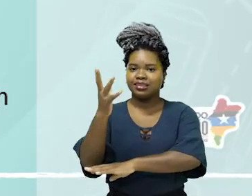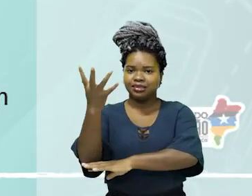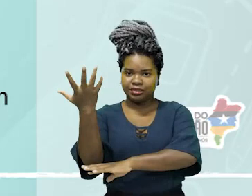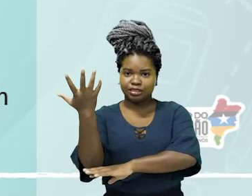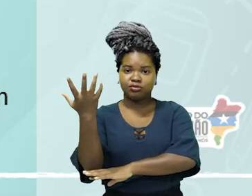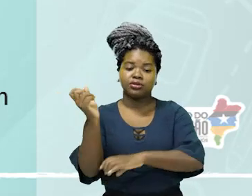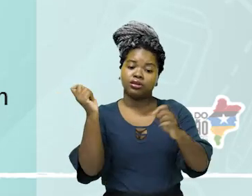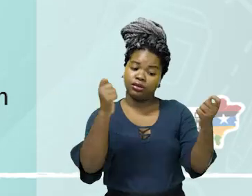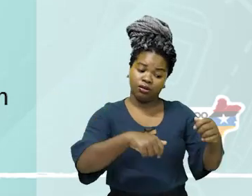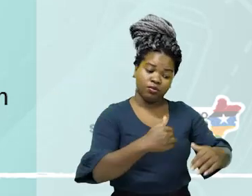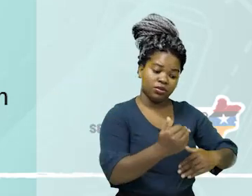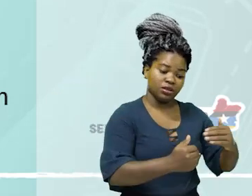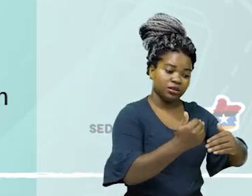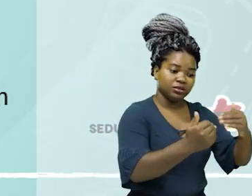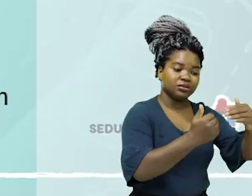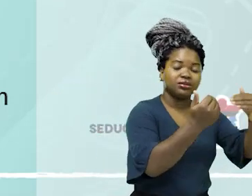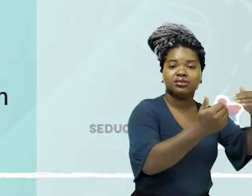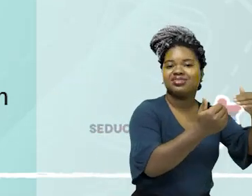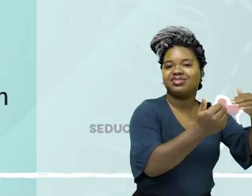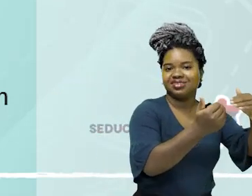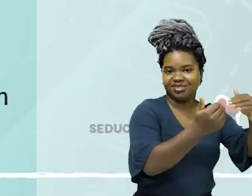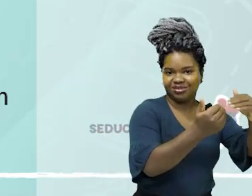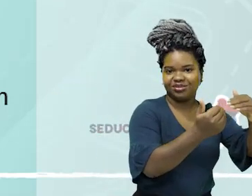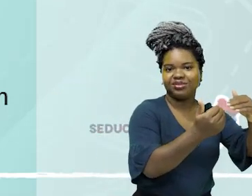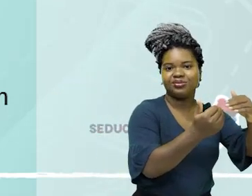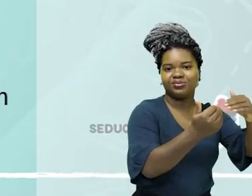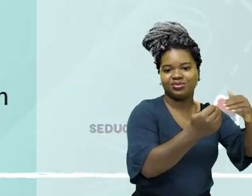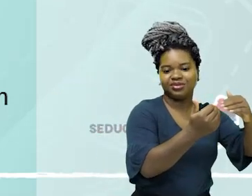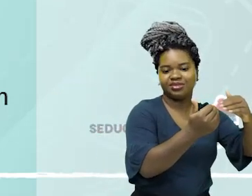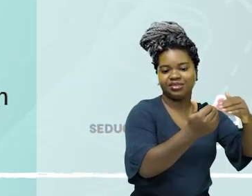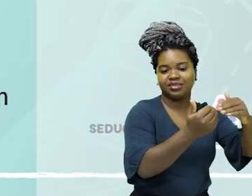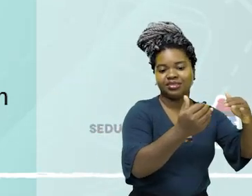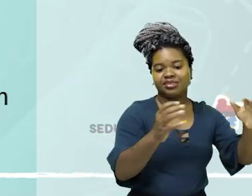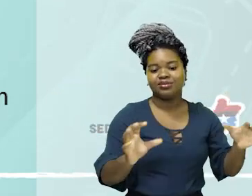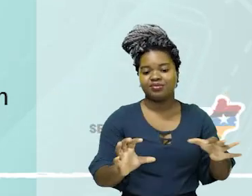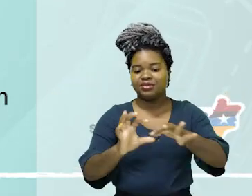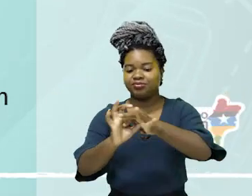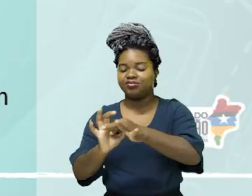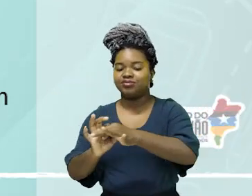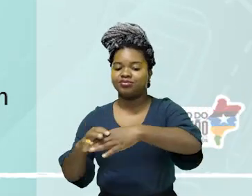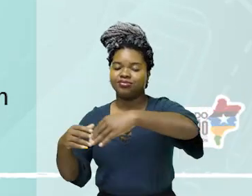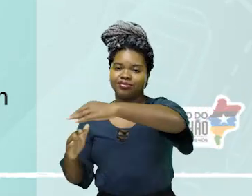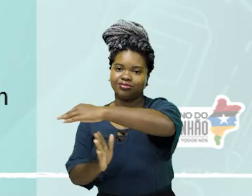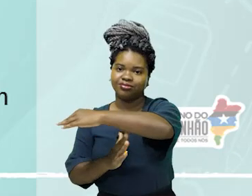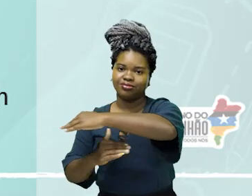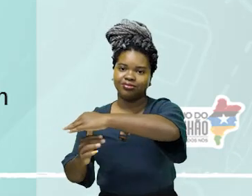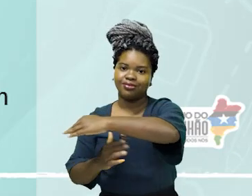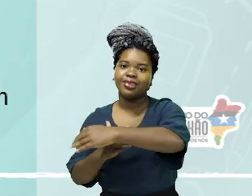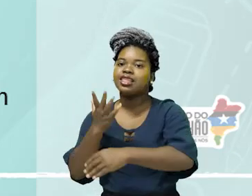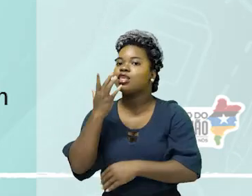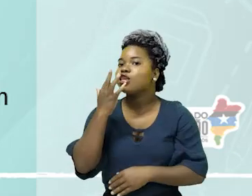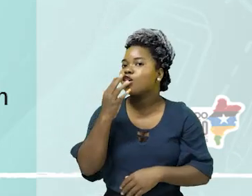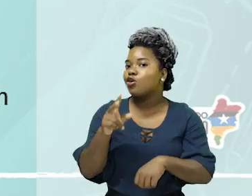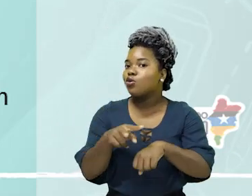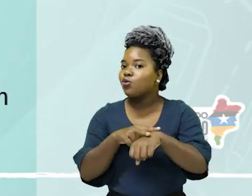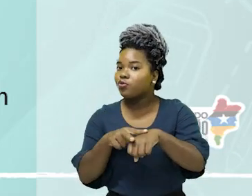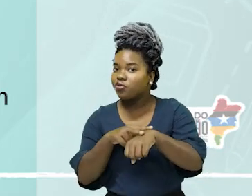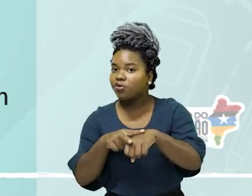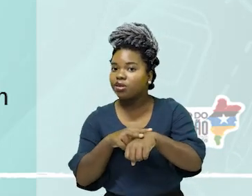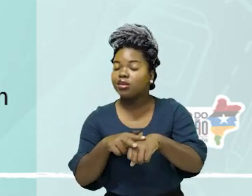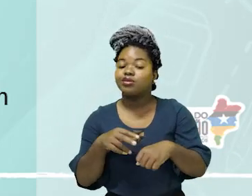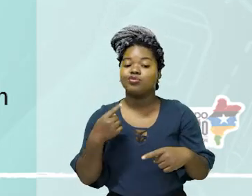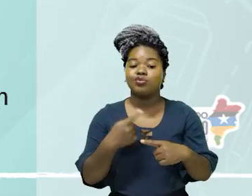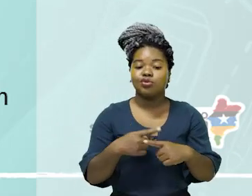evoluído provavelmente a partir de uma linhagem primitiva de algas verdes, pois mantém algumas características em comum com